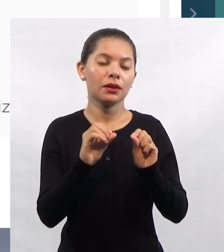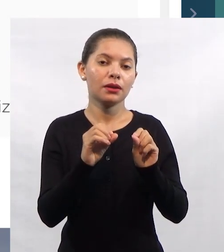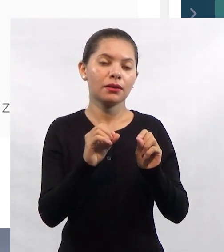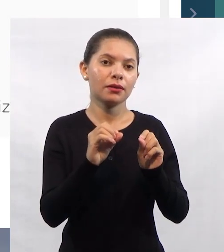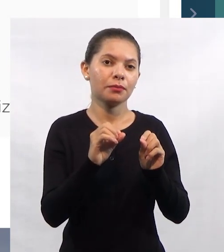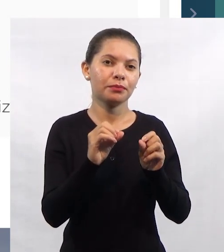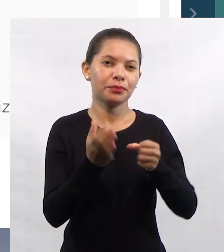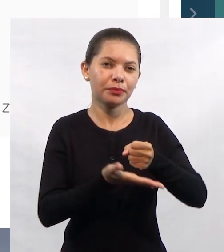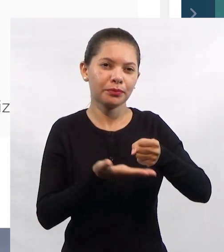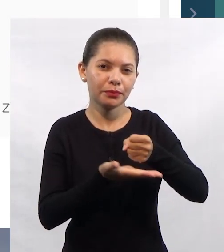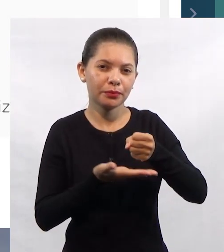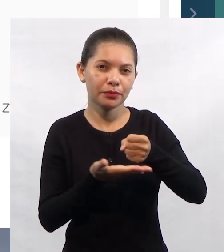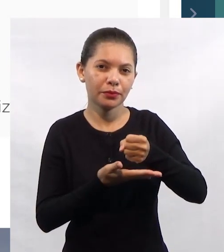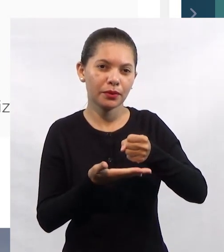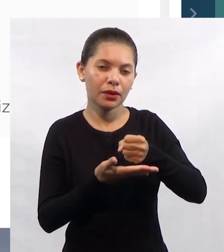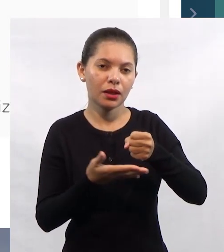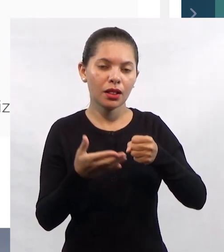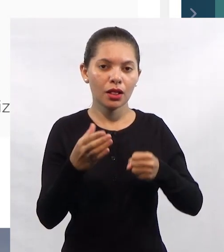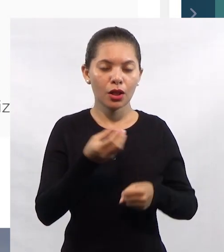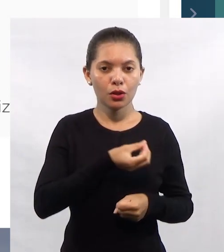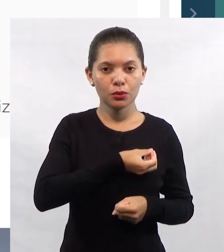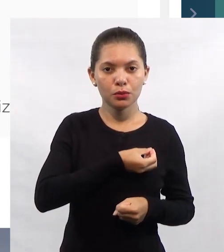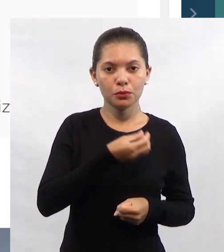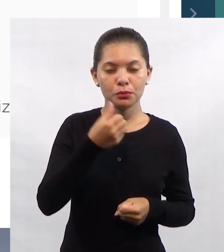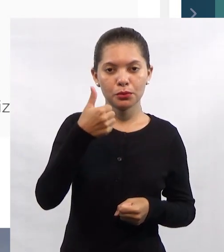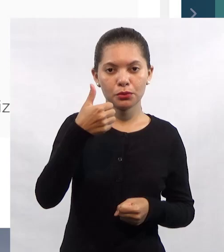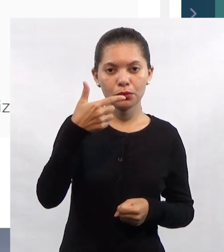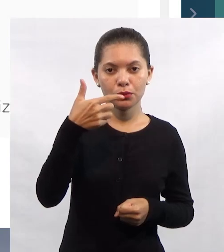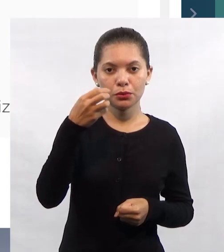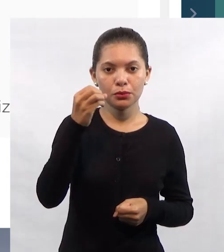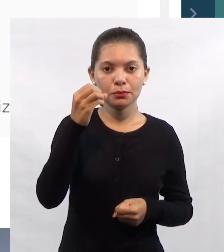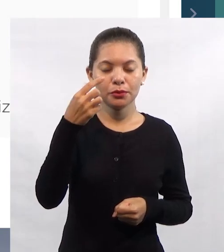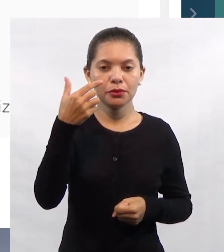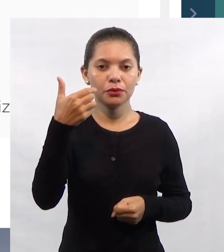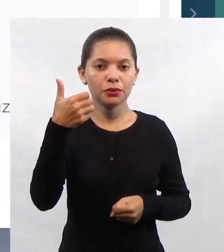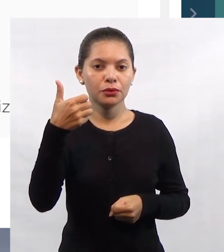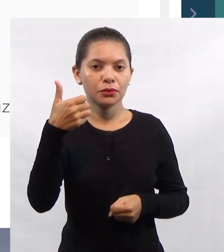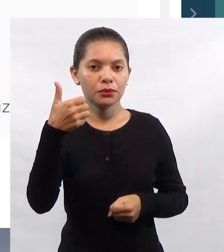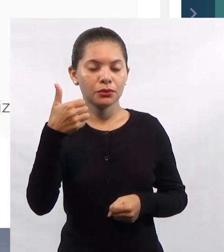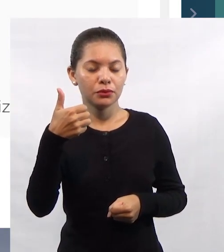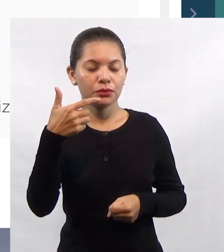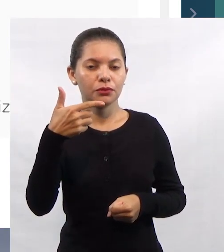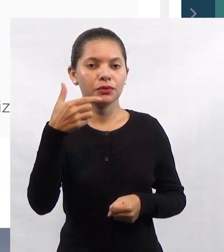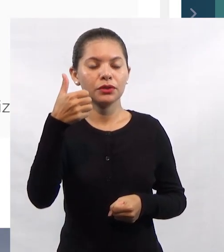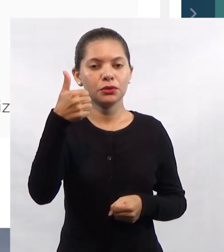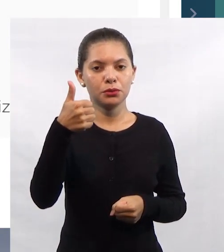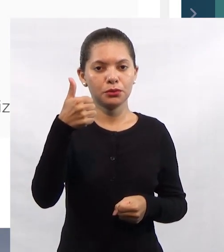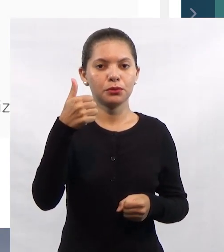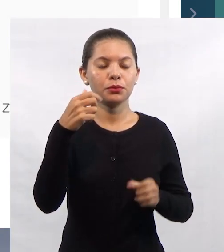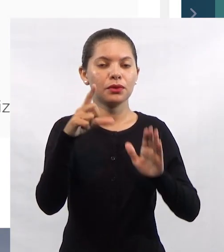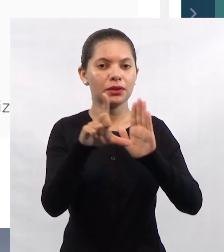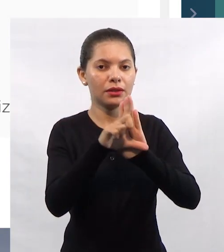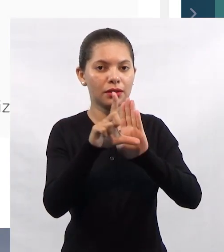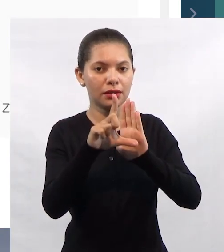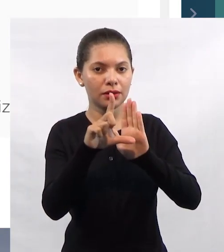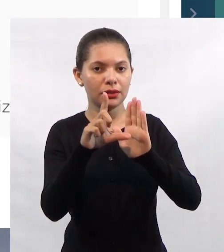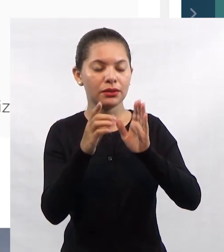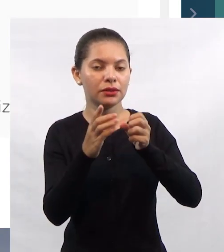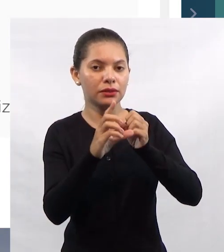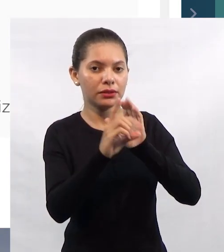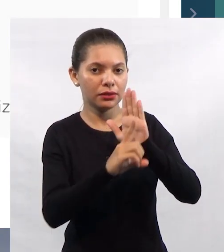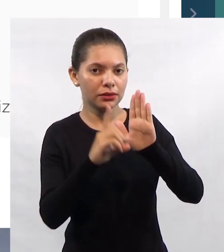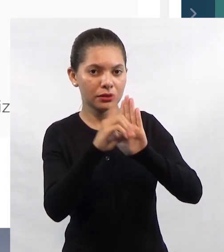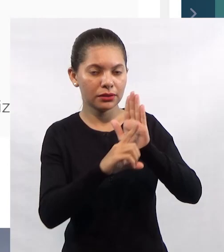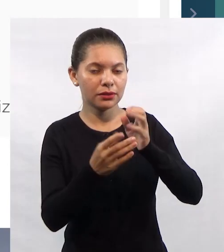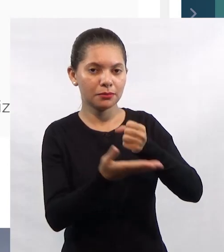Câmara de Educação Básica, número 1 de 2021, também vai tratar sobre isso. A Lei de Diretrizes e Bases, a